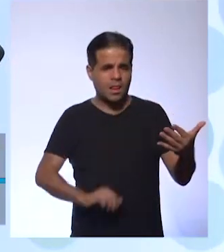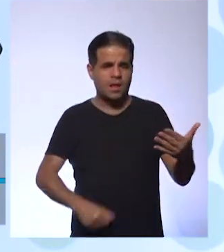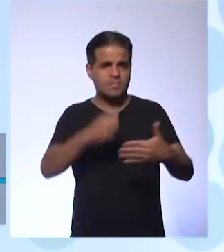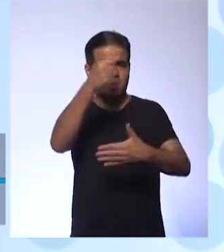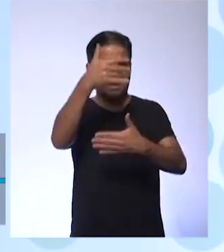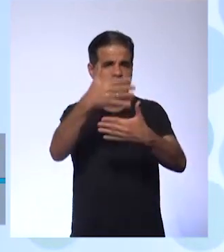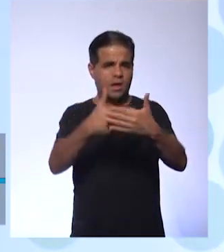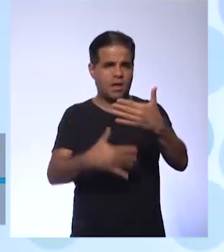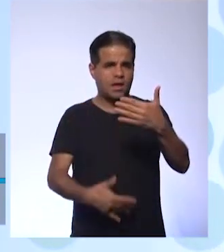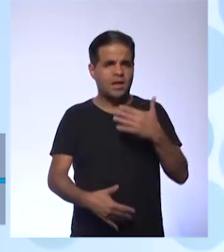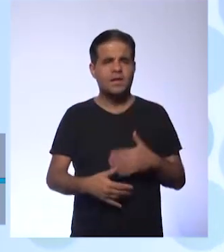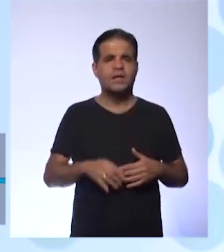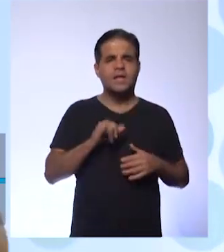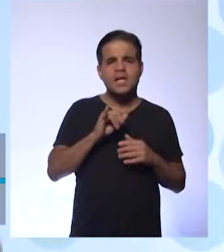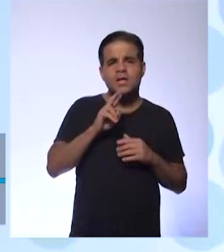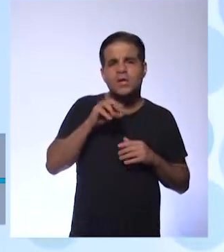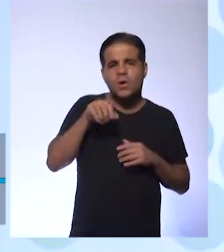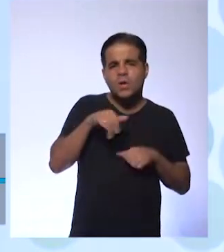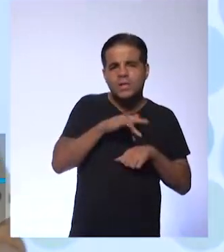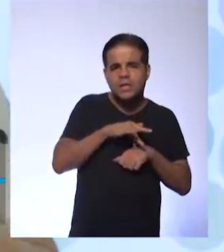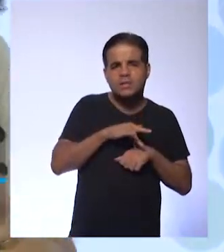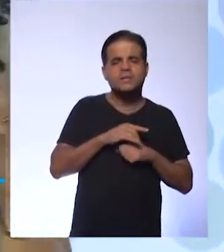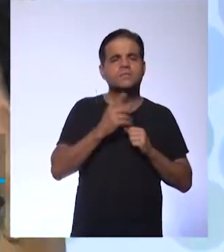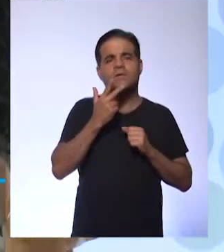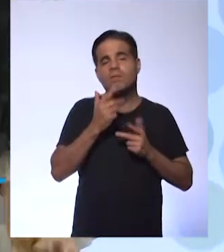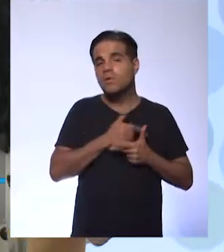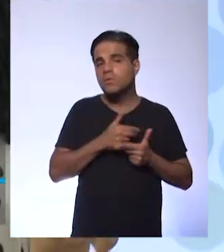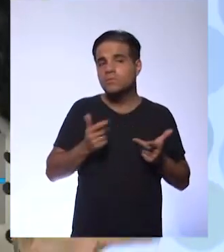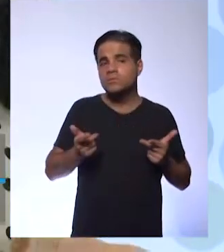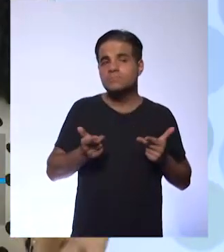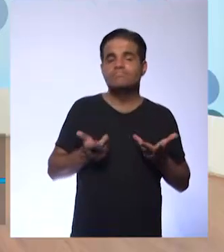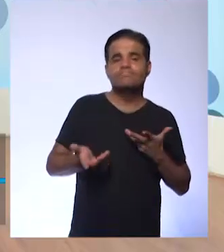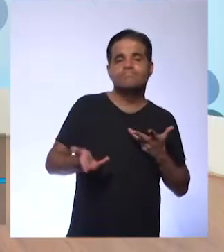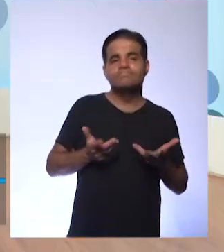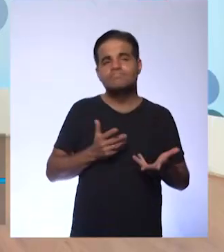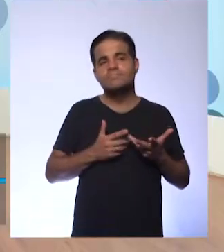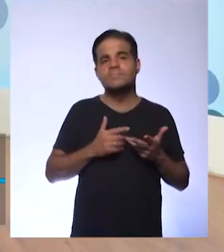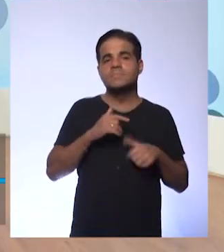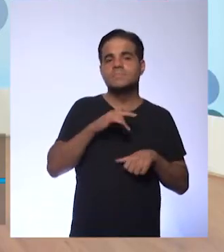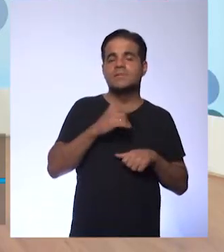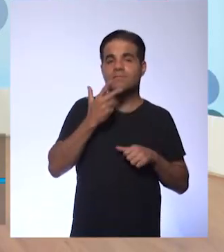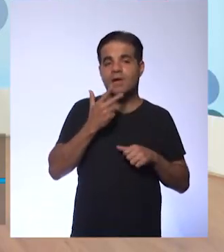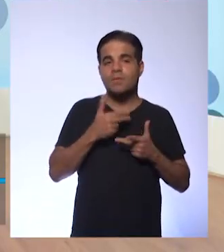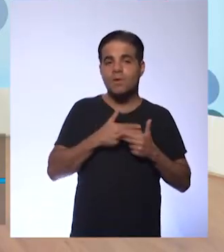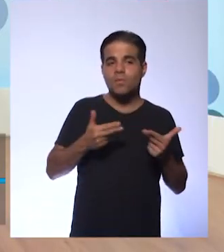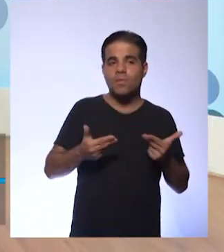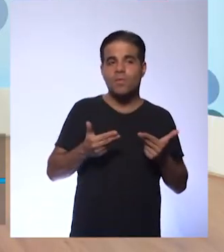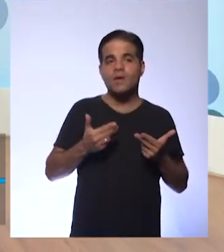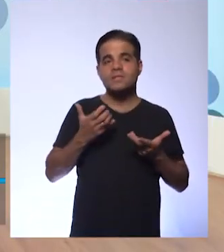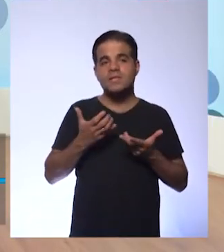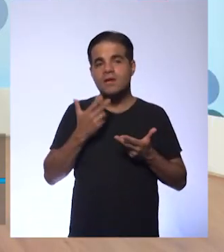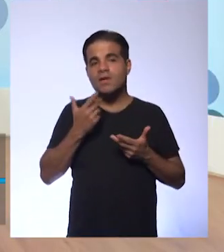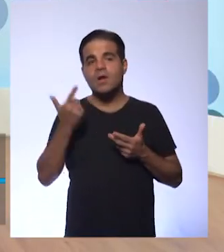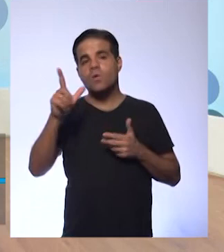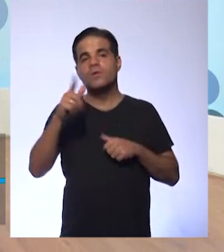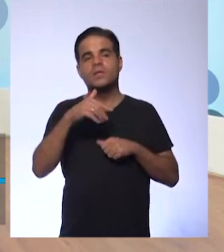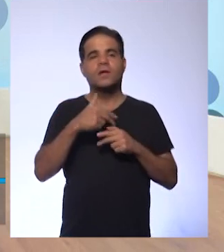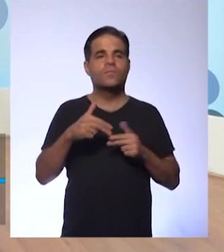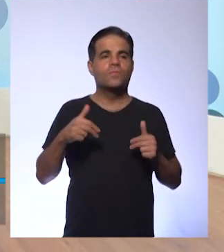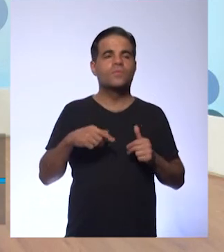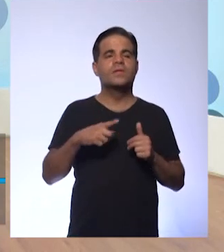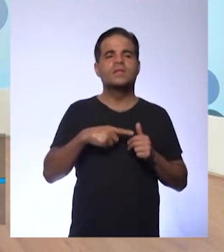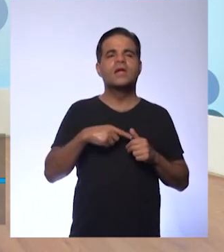tudo. Ironia é quando a gente fala uma coisa querendo dizer outra. E geralmente a ironia até tem um